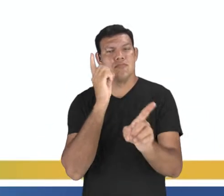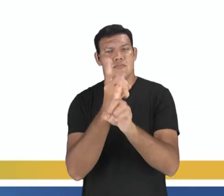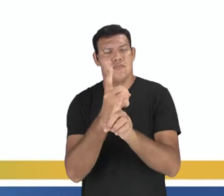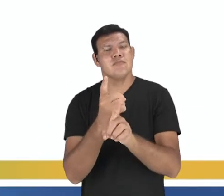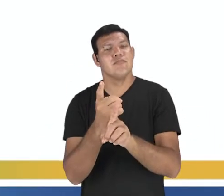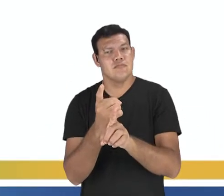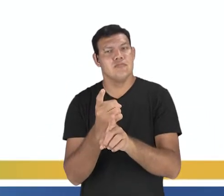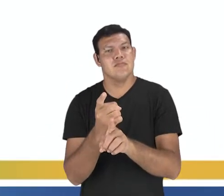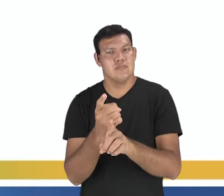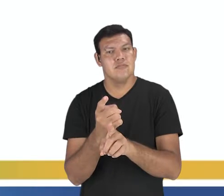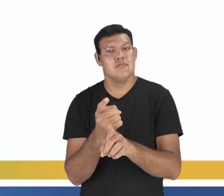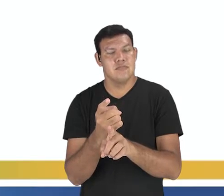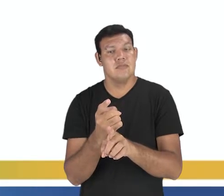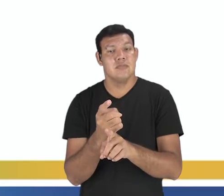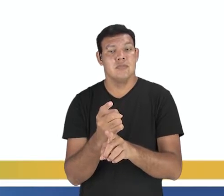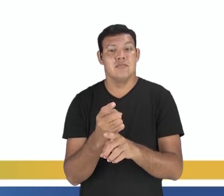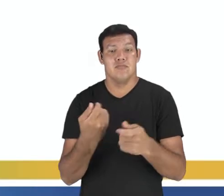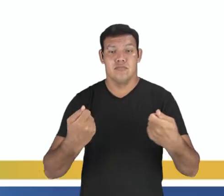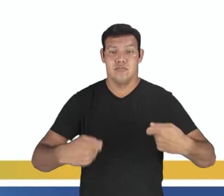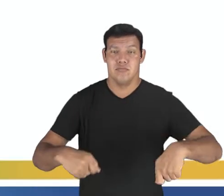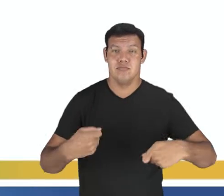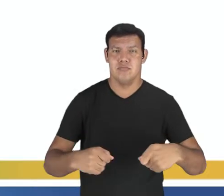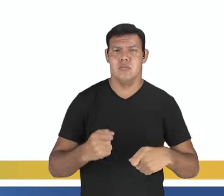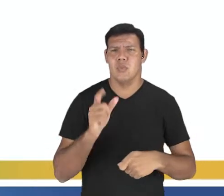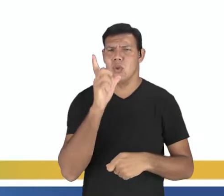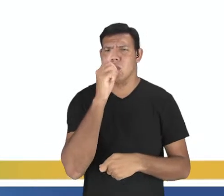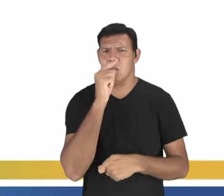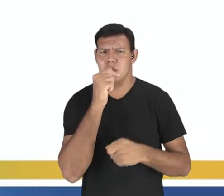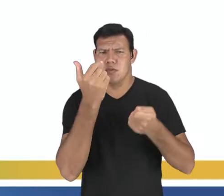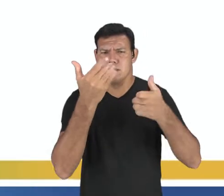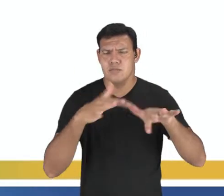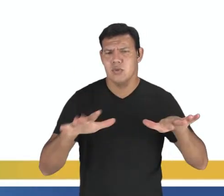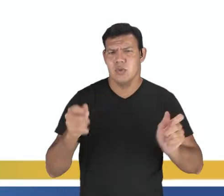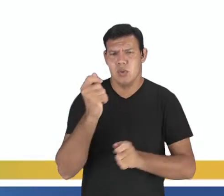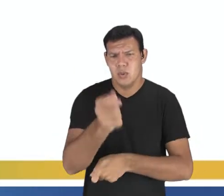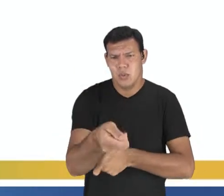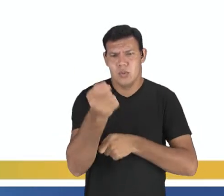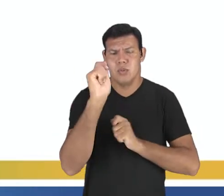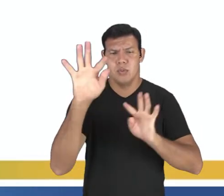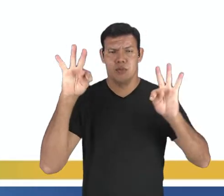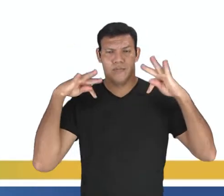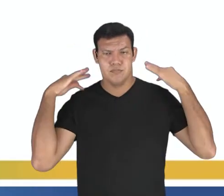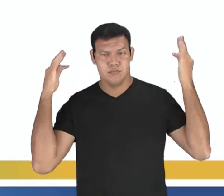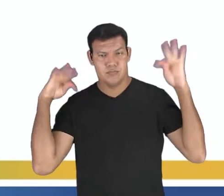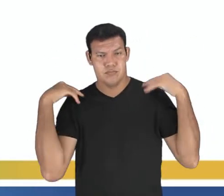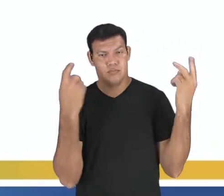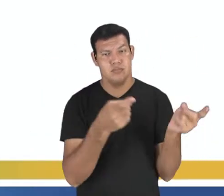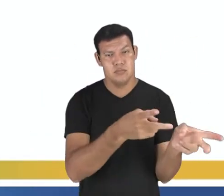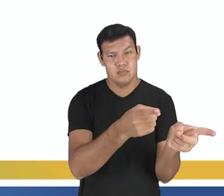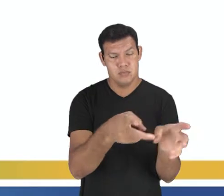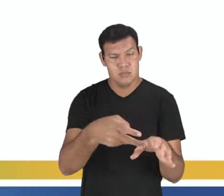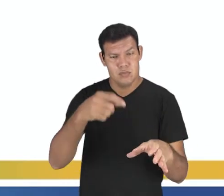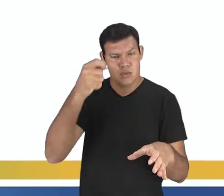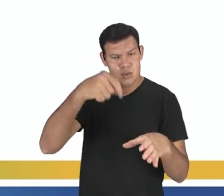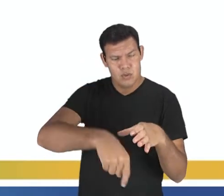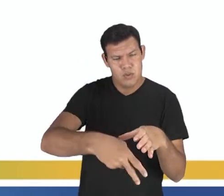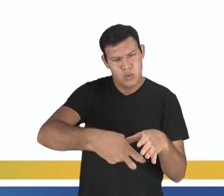necessidades. Assim, o mar tem várias funções. A pesca, o turismo, o comércio, a extração de